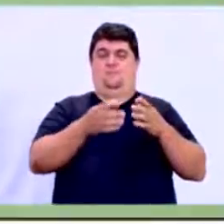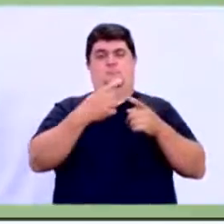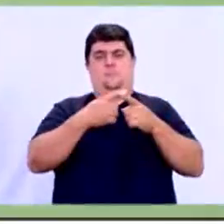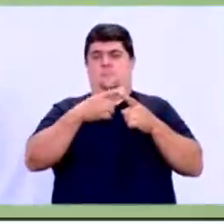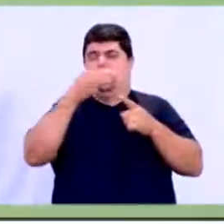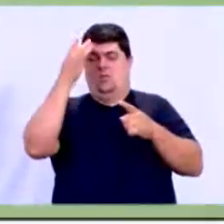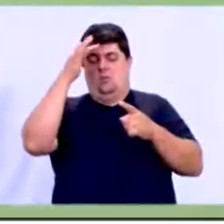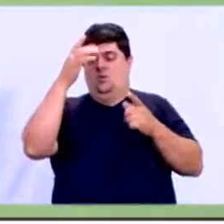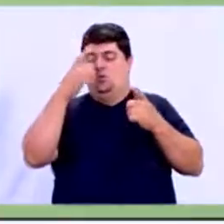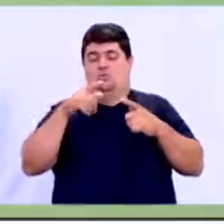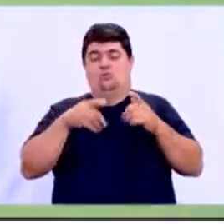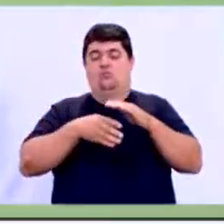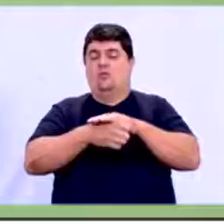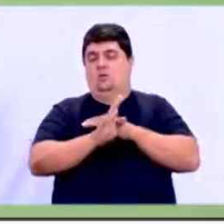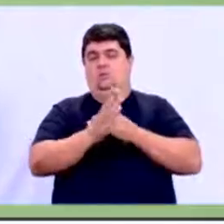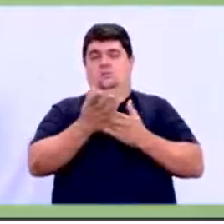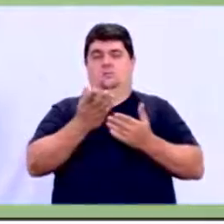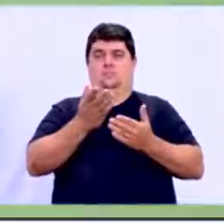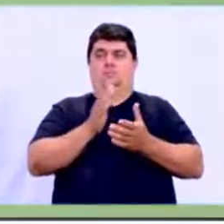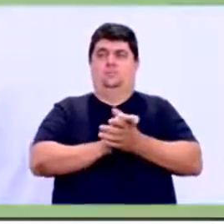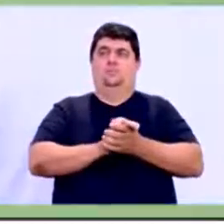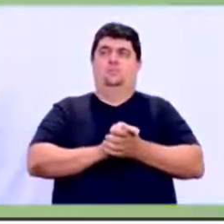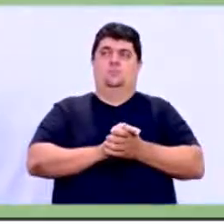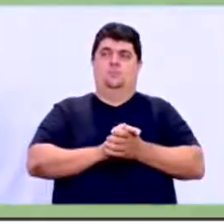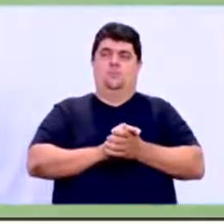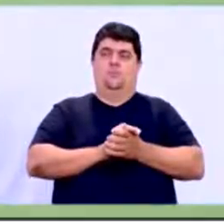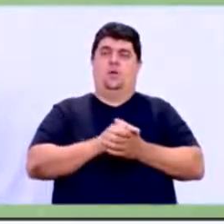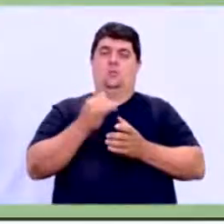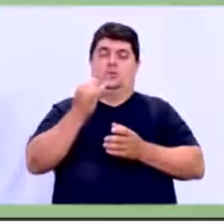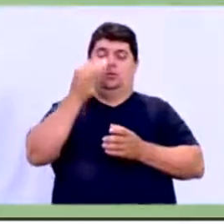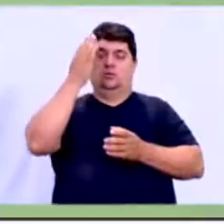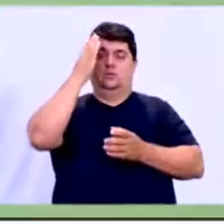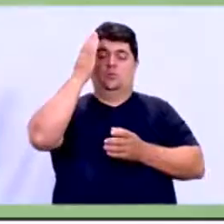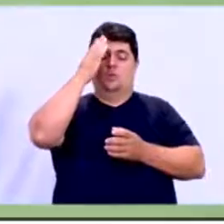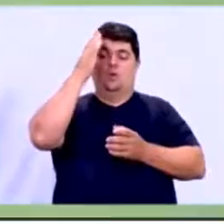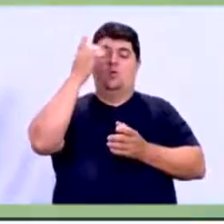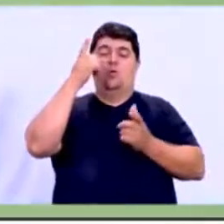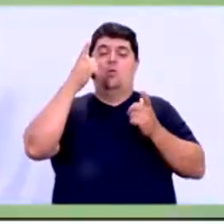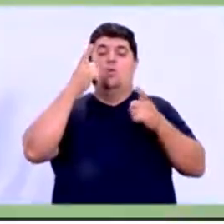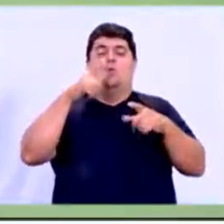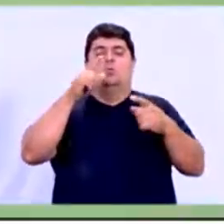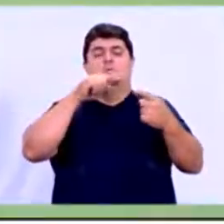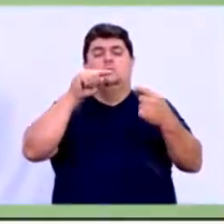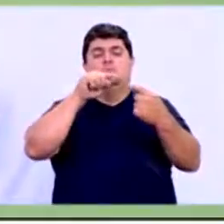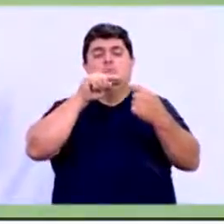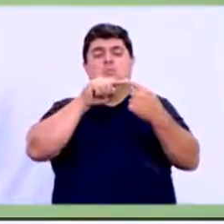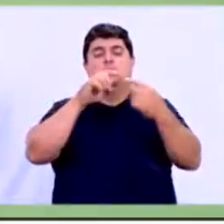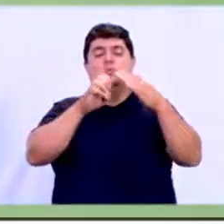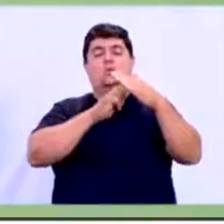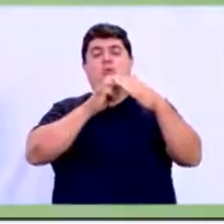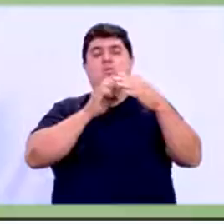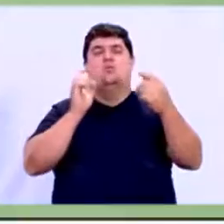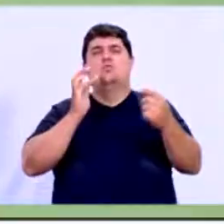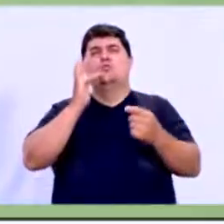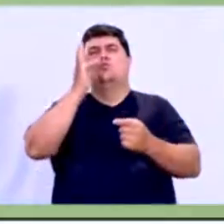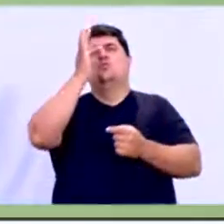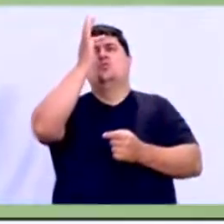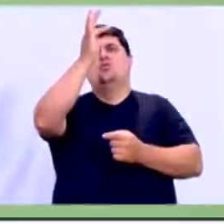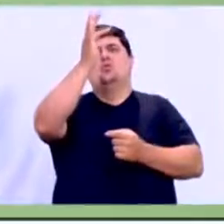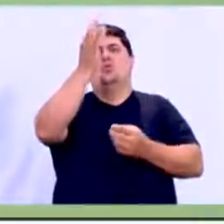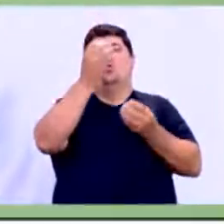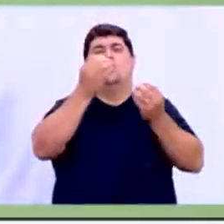a direção das ações, né? Então, eu não vou desenvolver alguma ação de forma